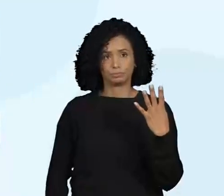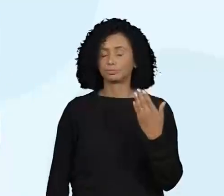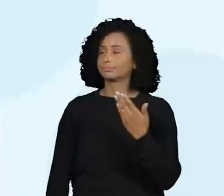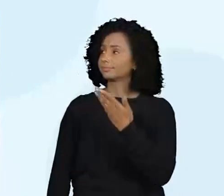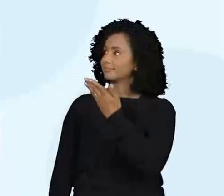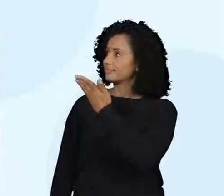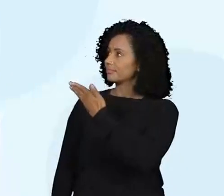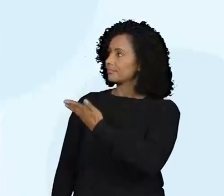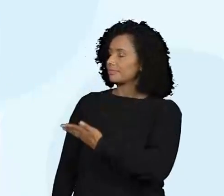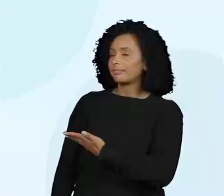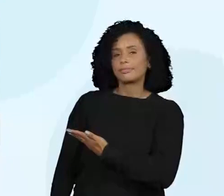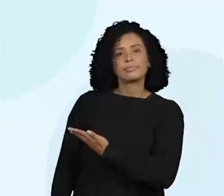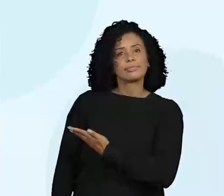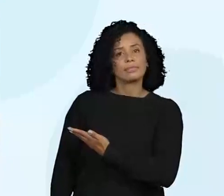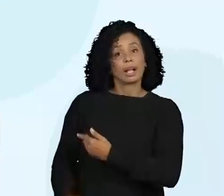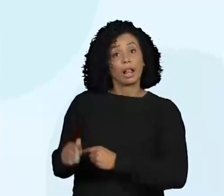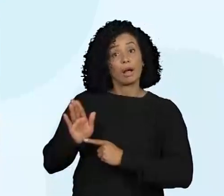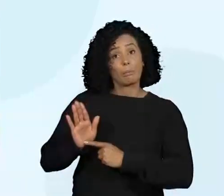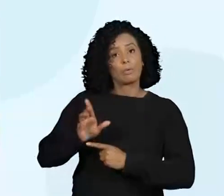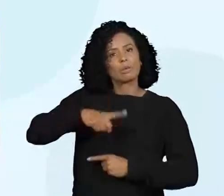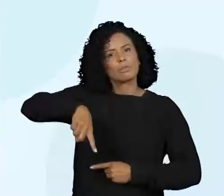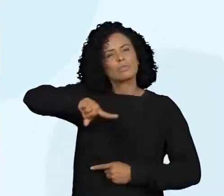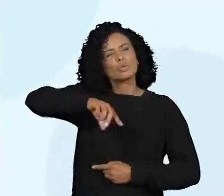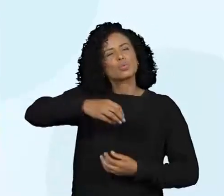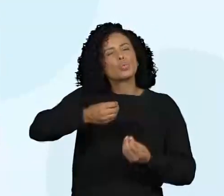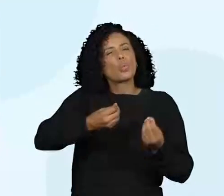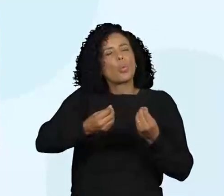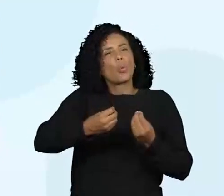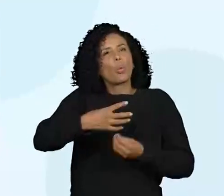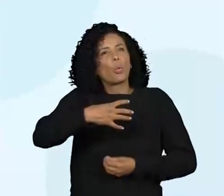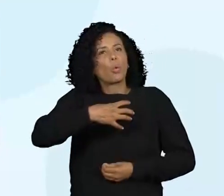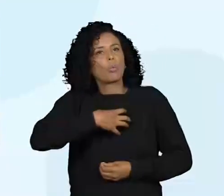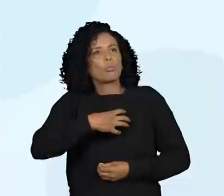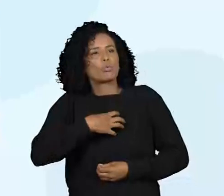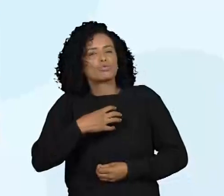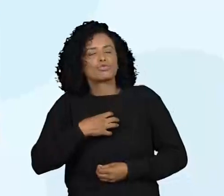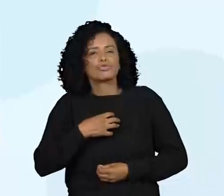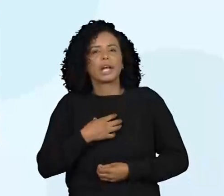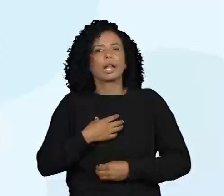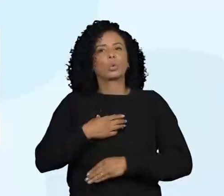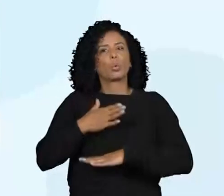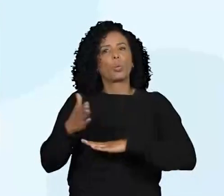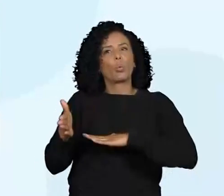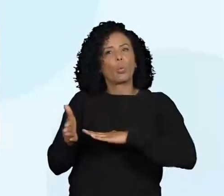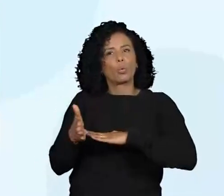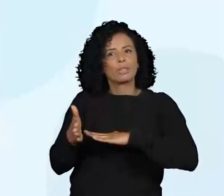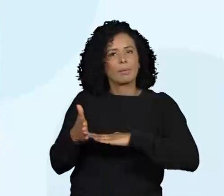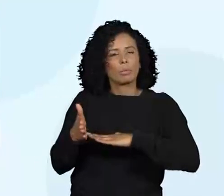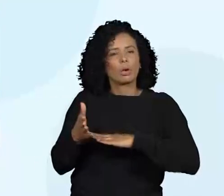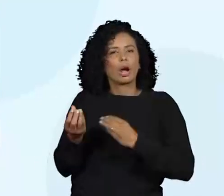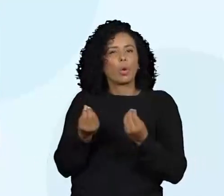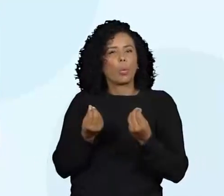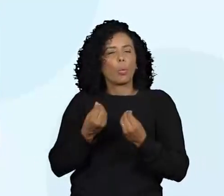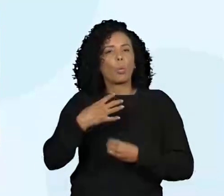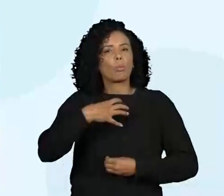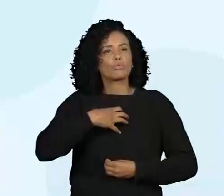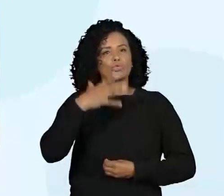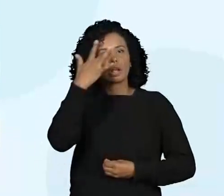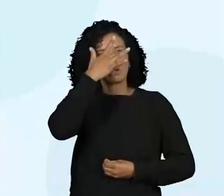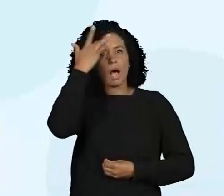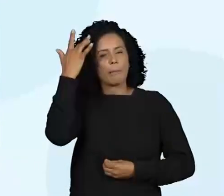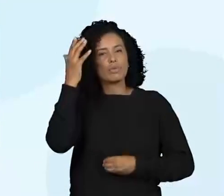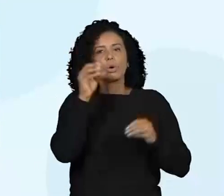E ela traz aí um pouquinho aí do mundo contemporâneo e como as pessoas se transportam nesse